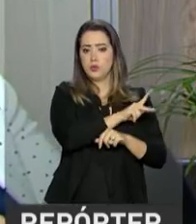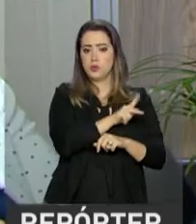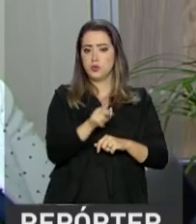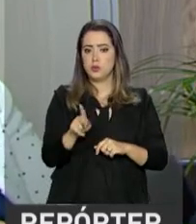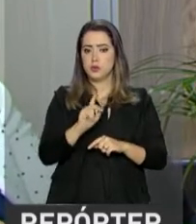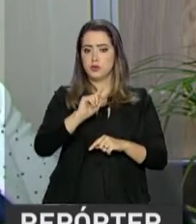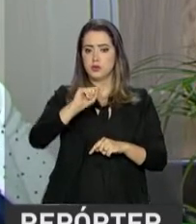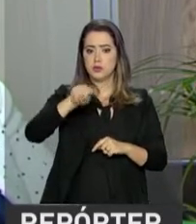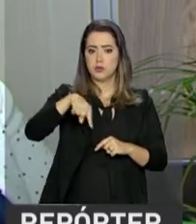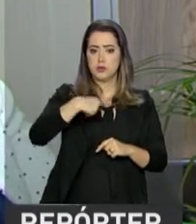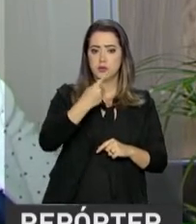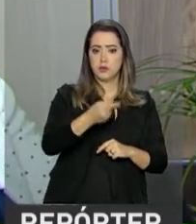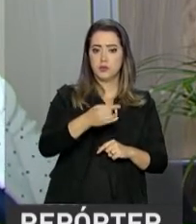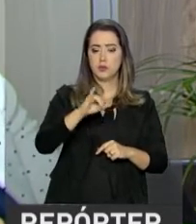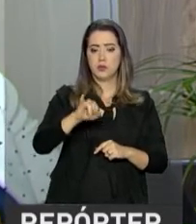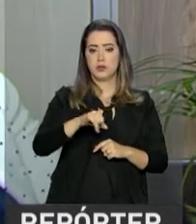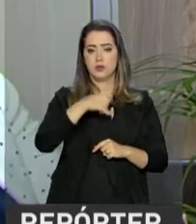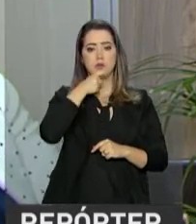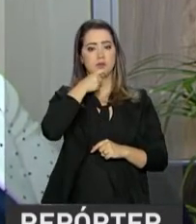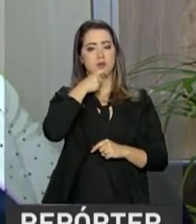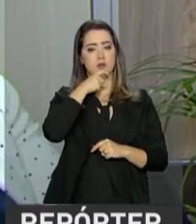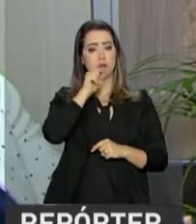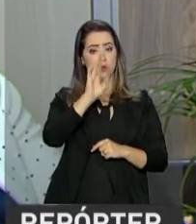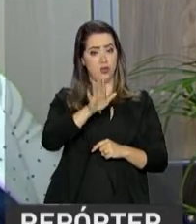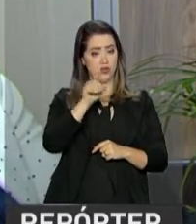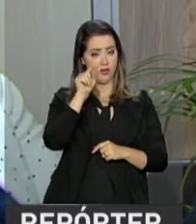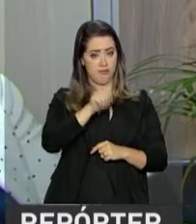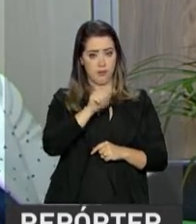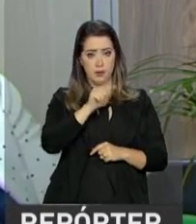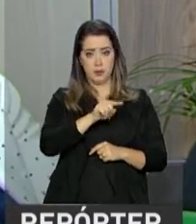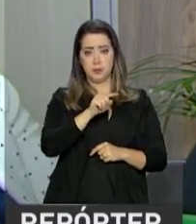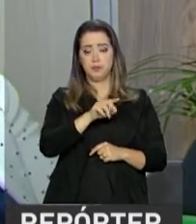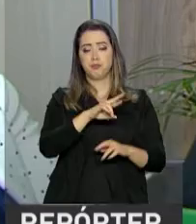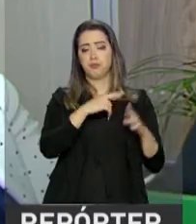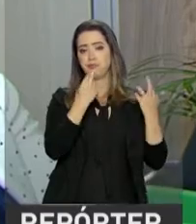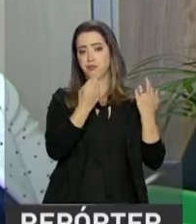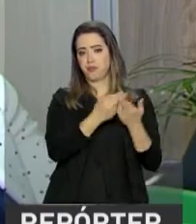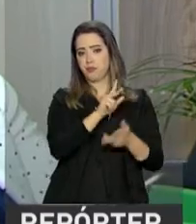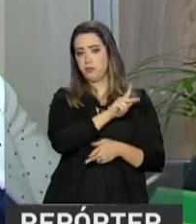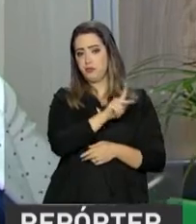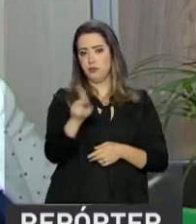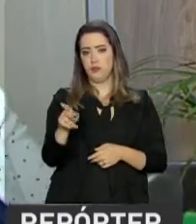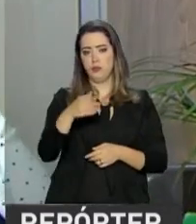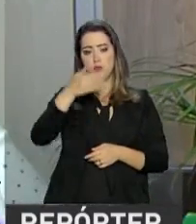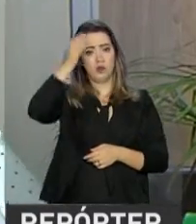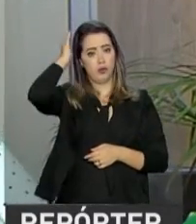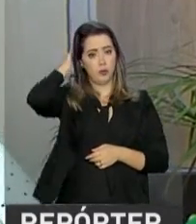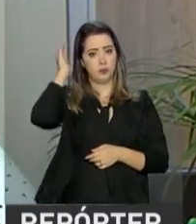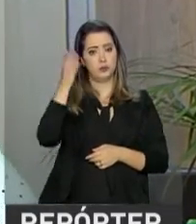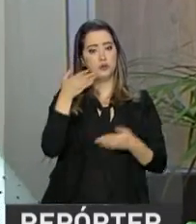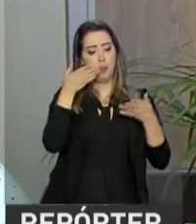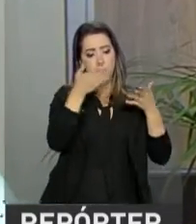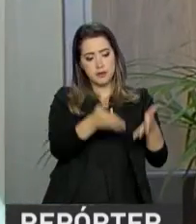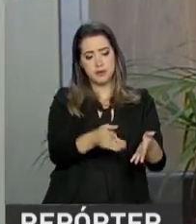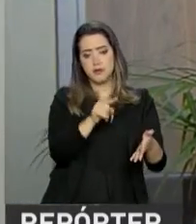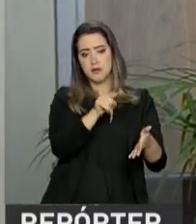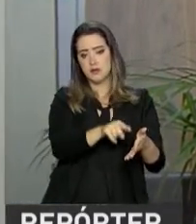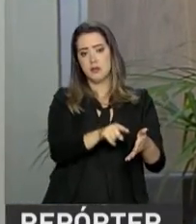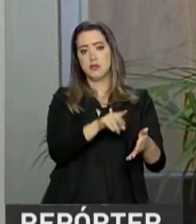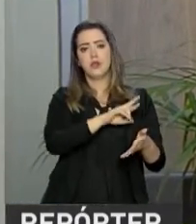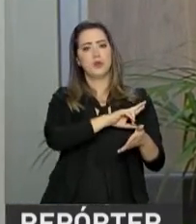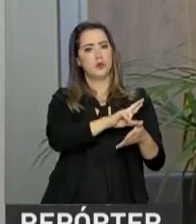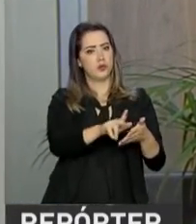acho que já na sequência do mês de julho e aí nesta reunião o presidente temer deverá participar os o presidente xi jinping